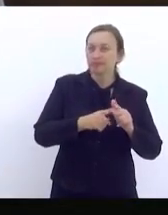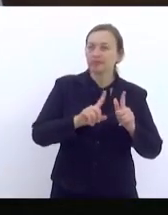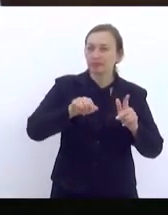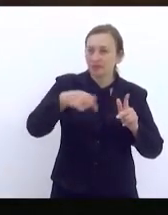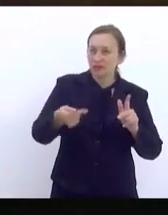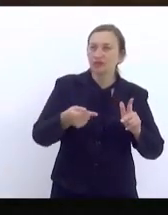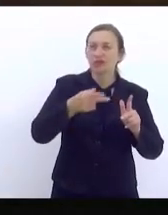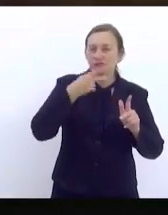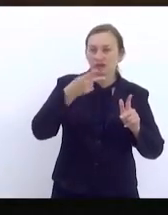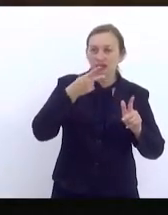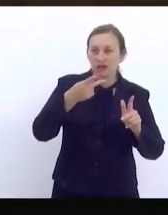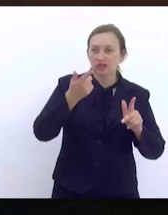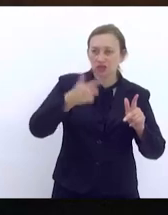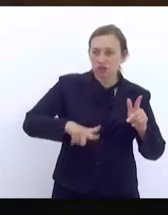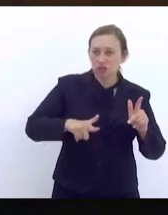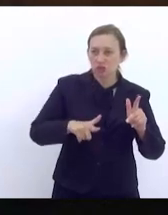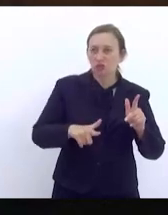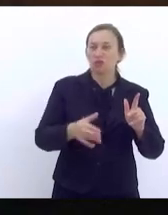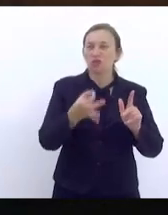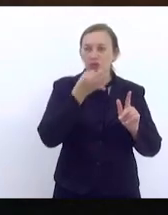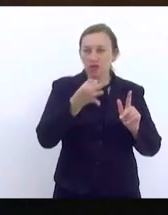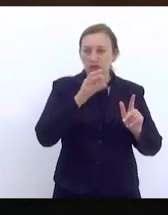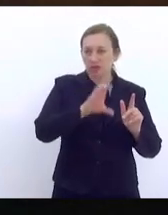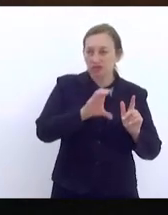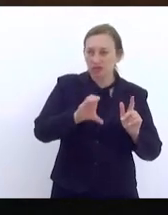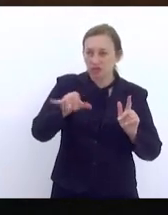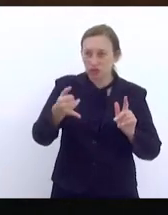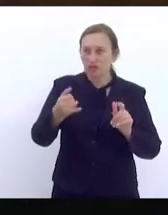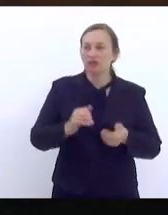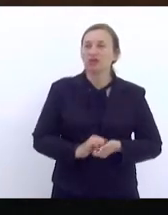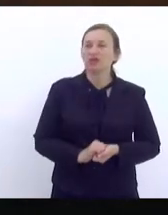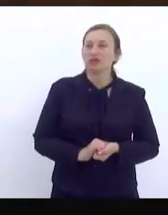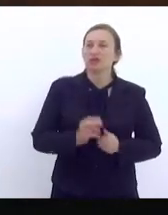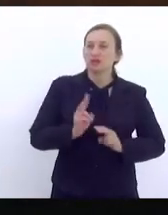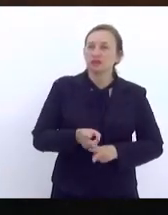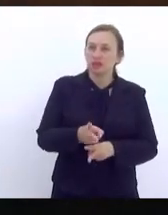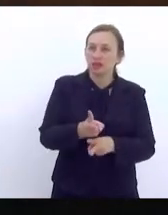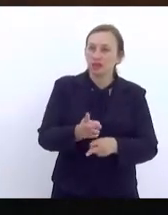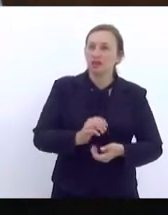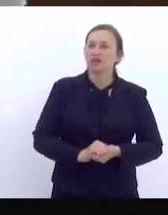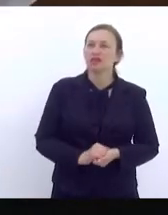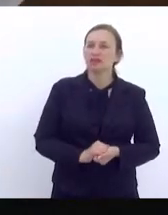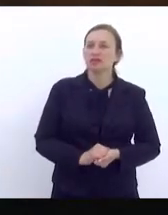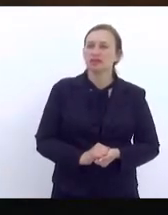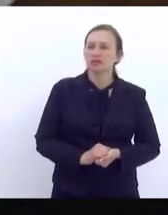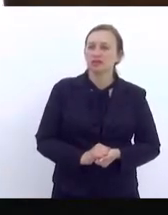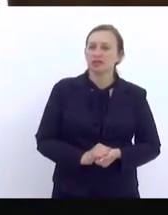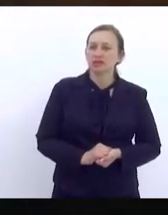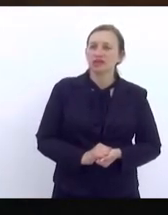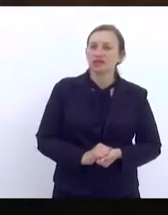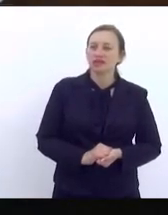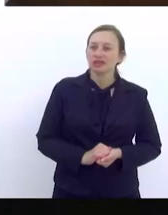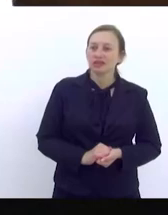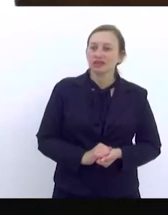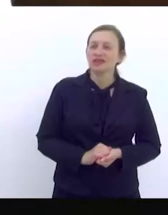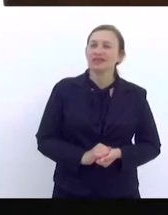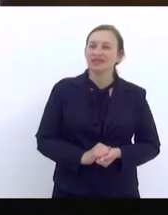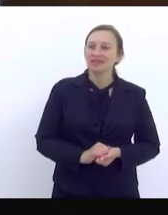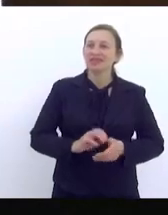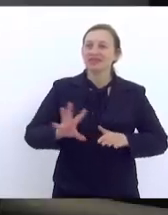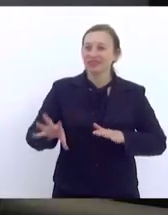J para fazer essa correção na ementa e seguir pelo entendimento pela constitucionalidade na transformação